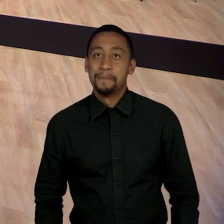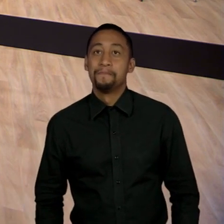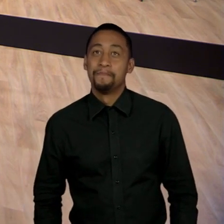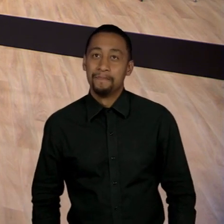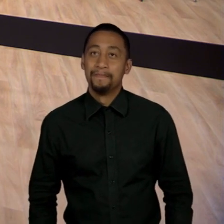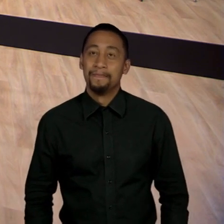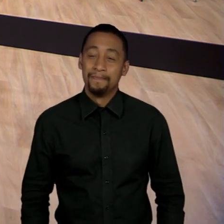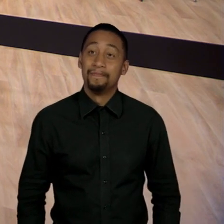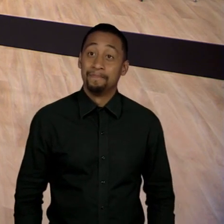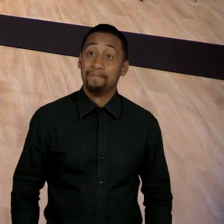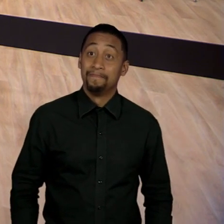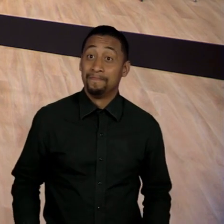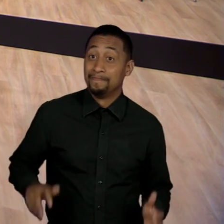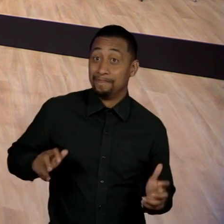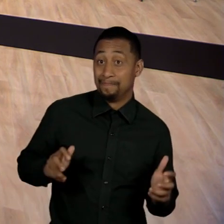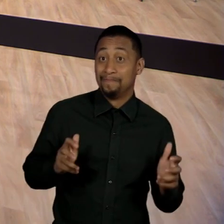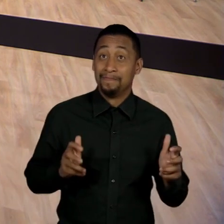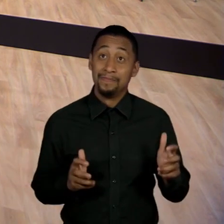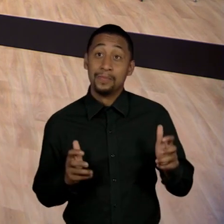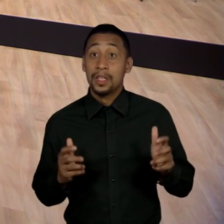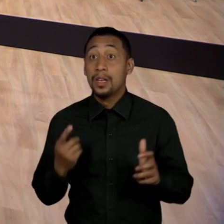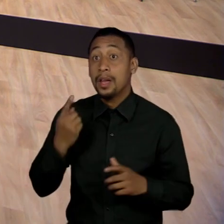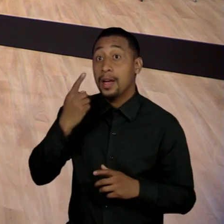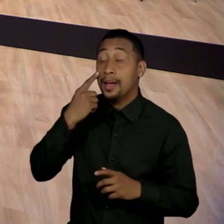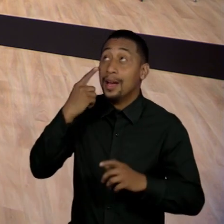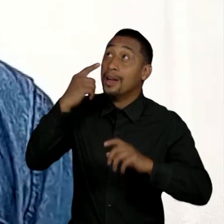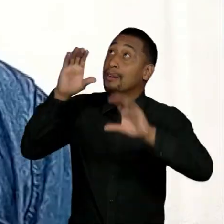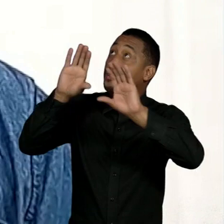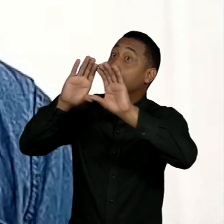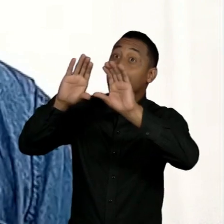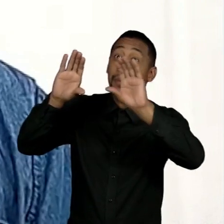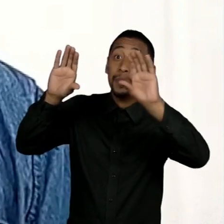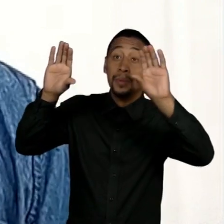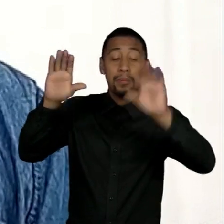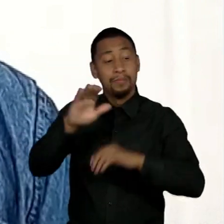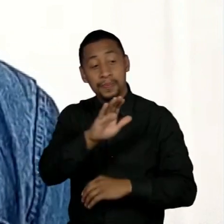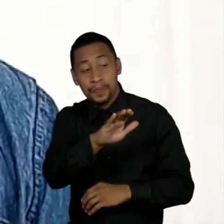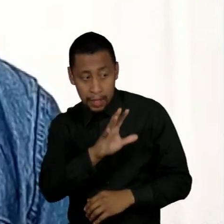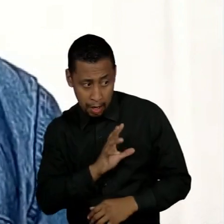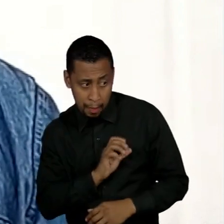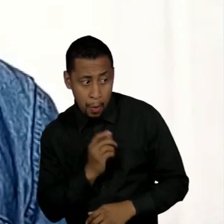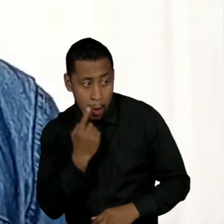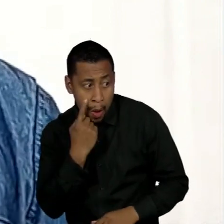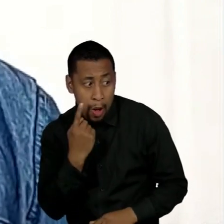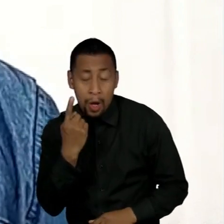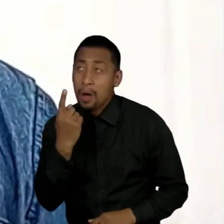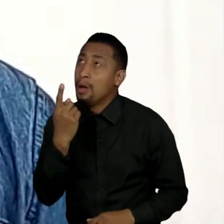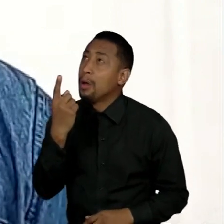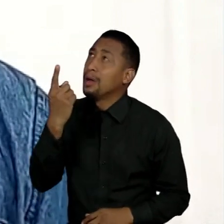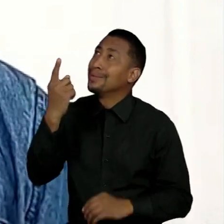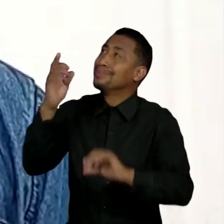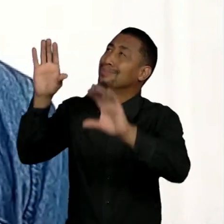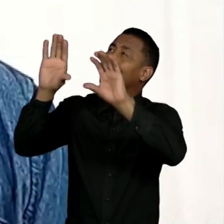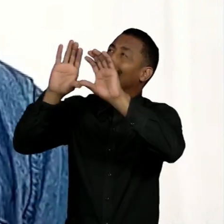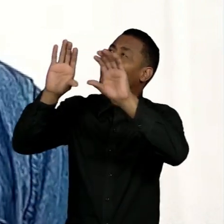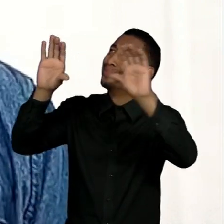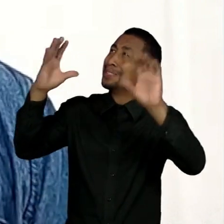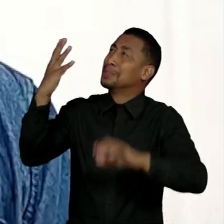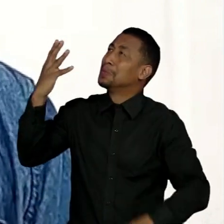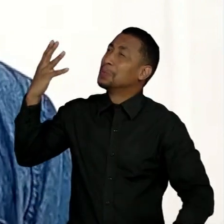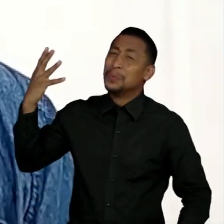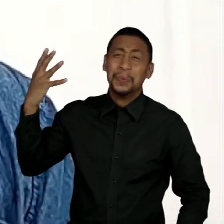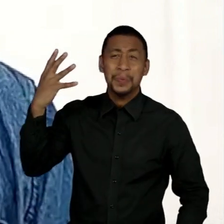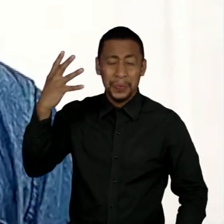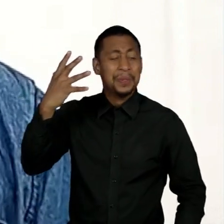Olha pro céu, meu amor, está